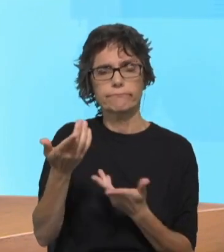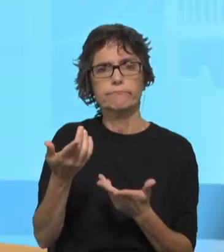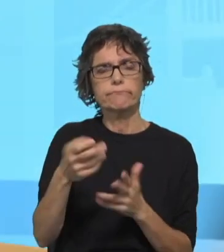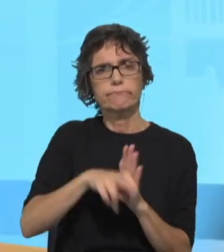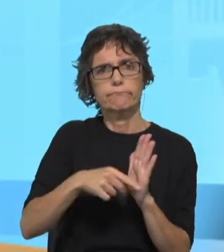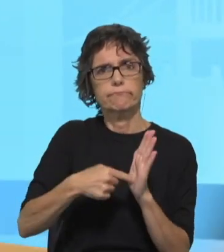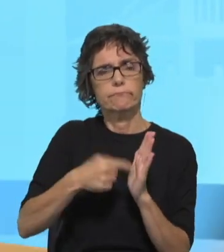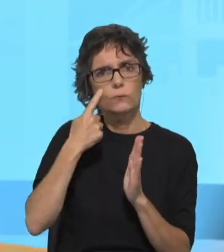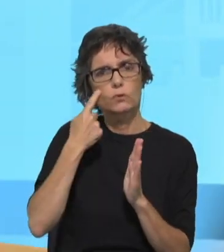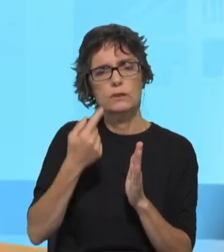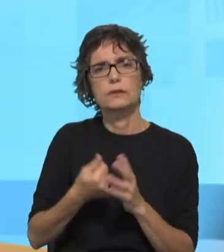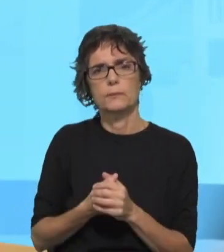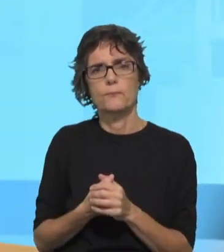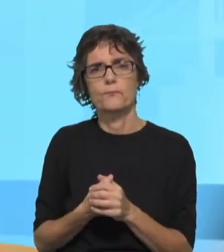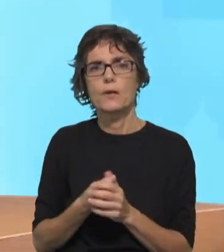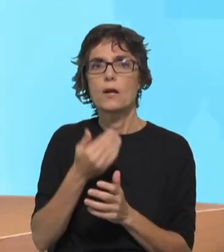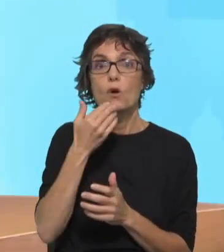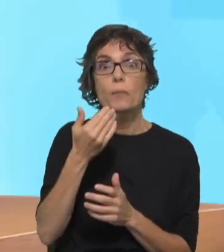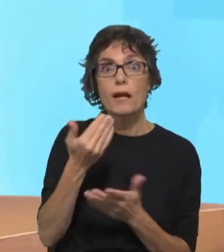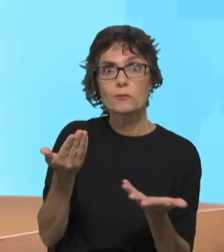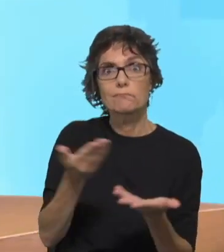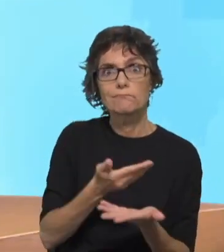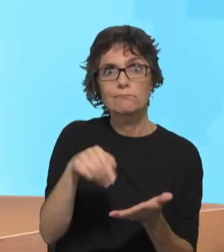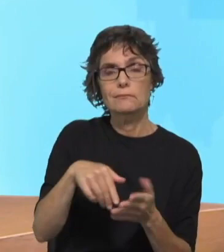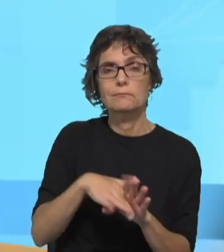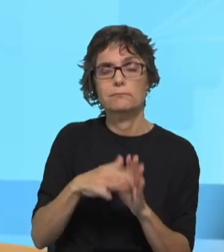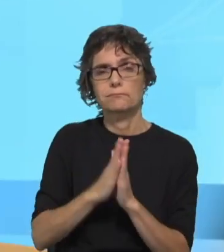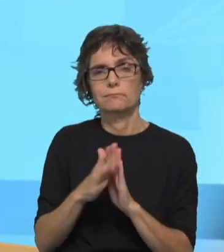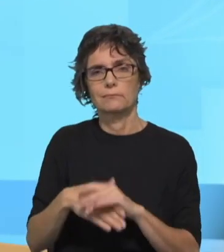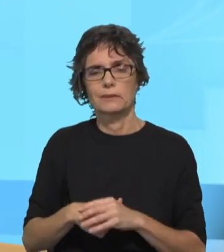sobre este relatório. Paulo Aide, muito obrigado por estar aqui no programa Eclésia.